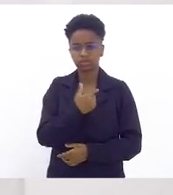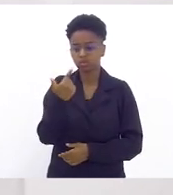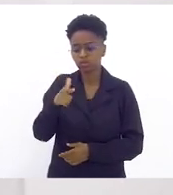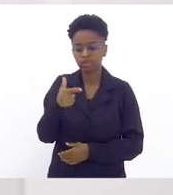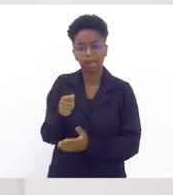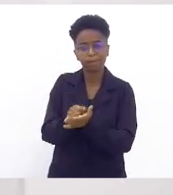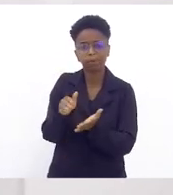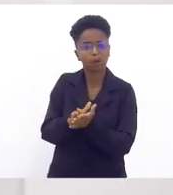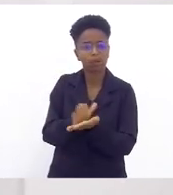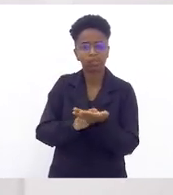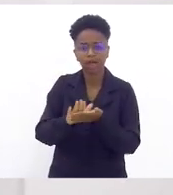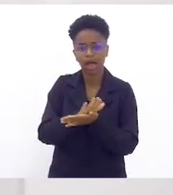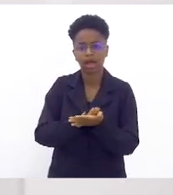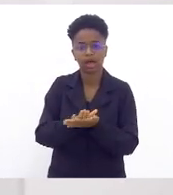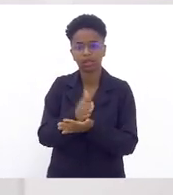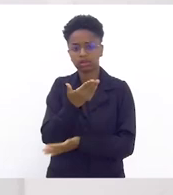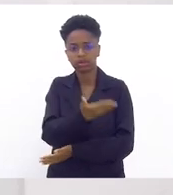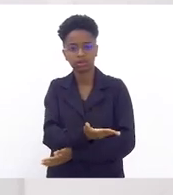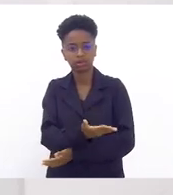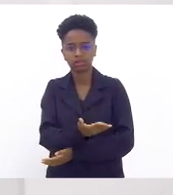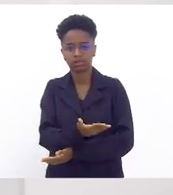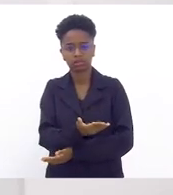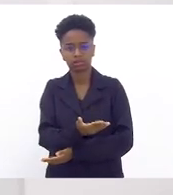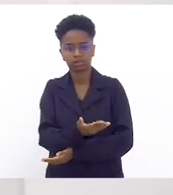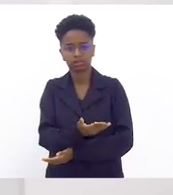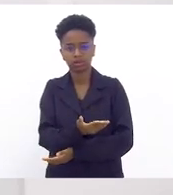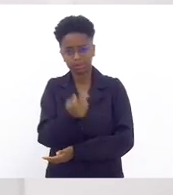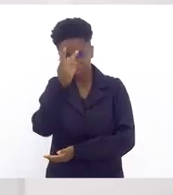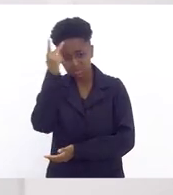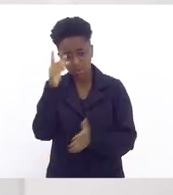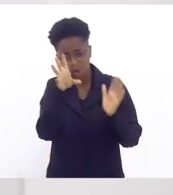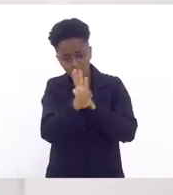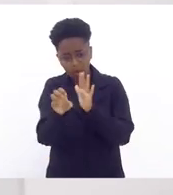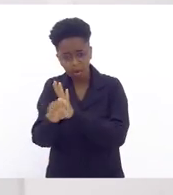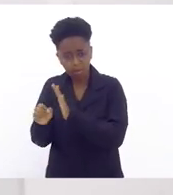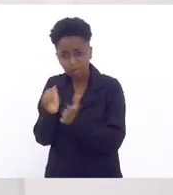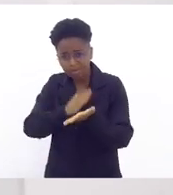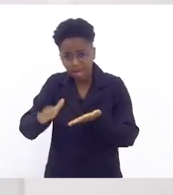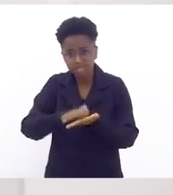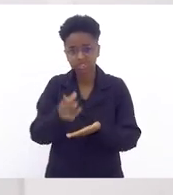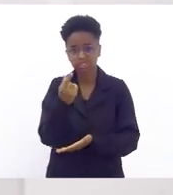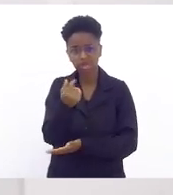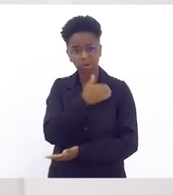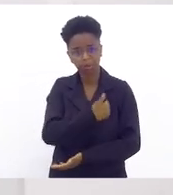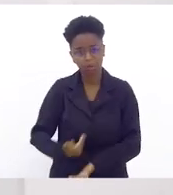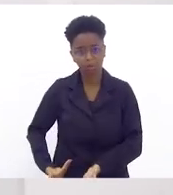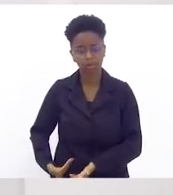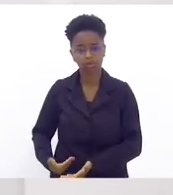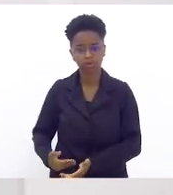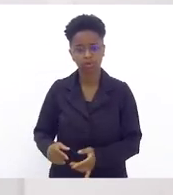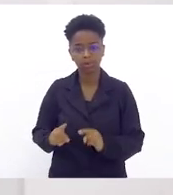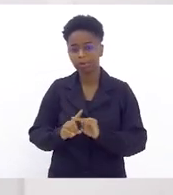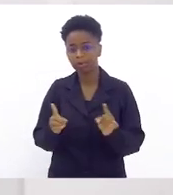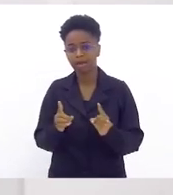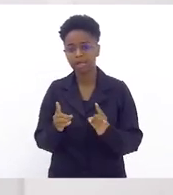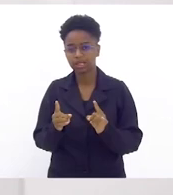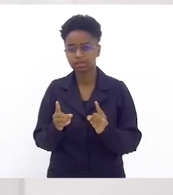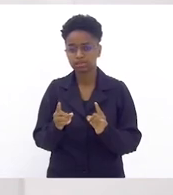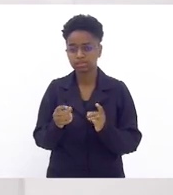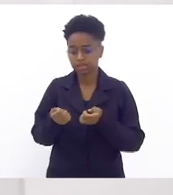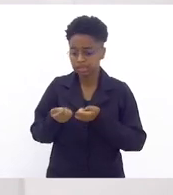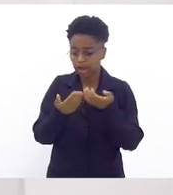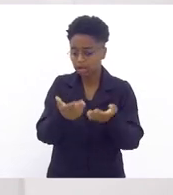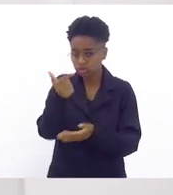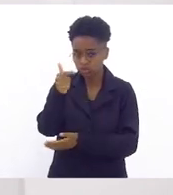punição para quem é é para quem rouba Joga Fora esse dinheiro público e dá de novo na